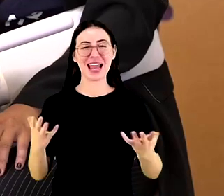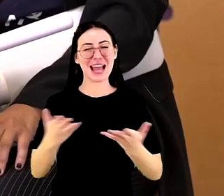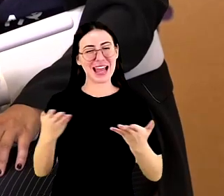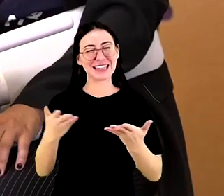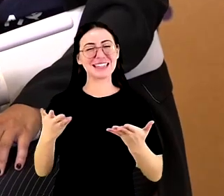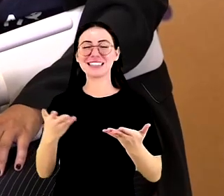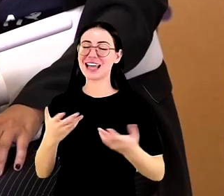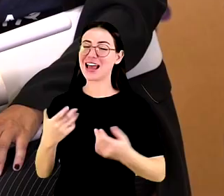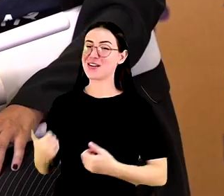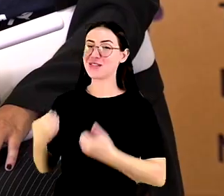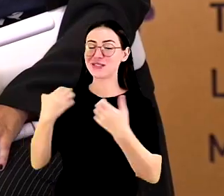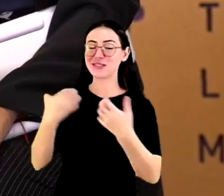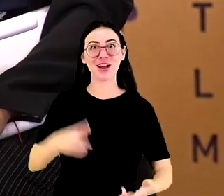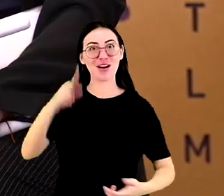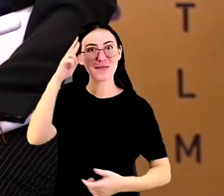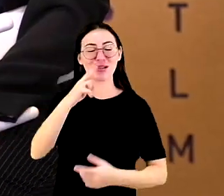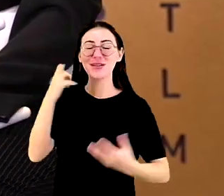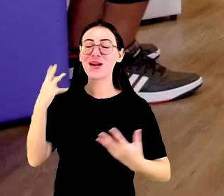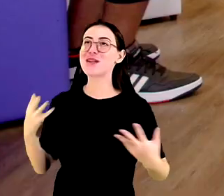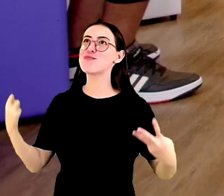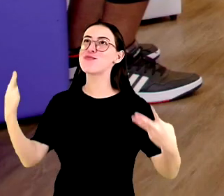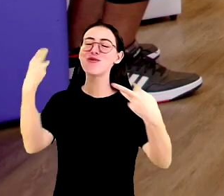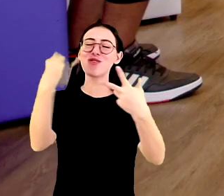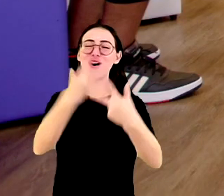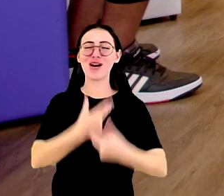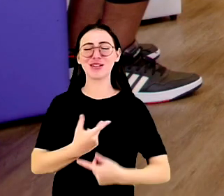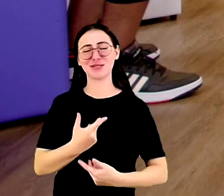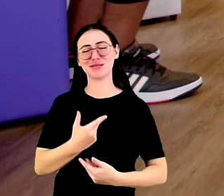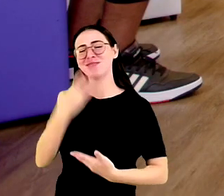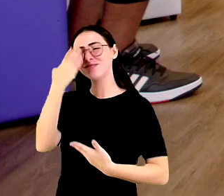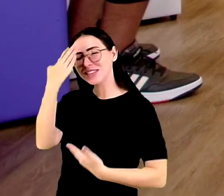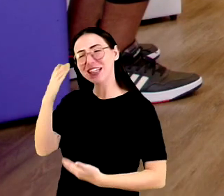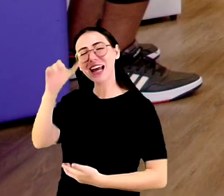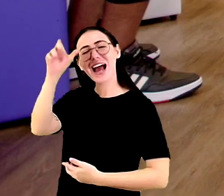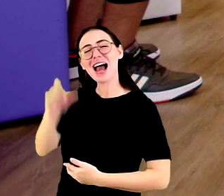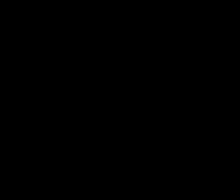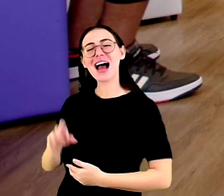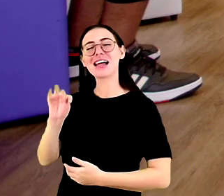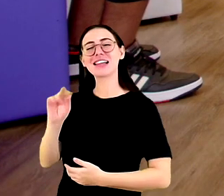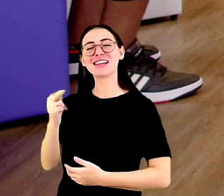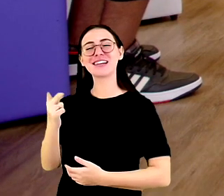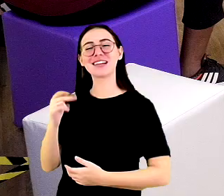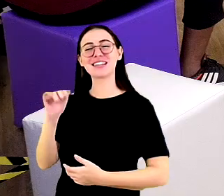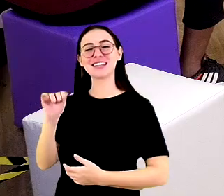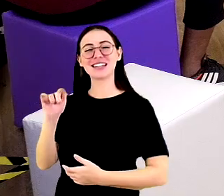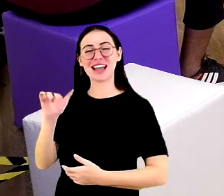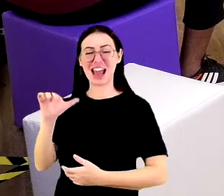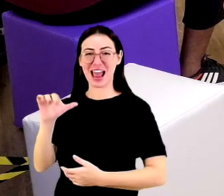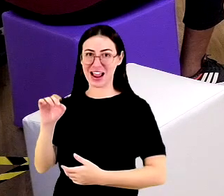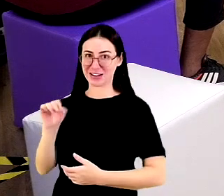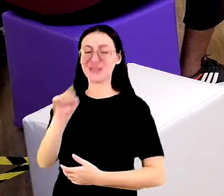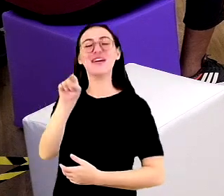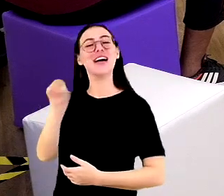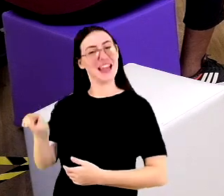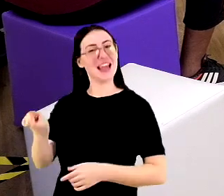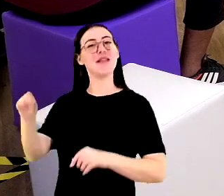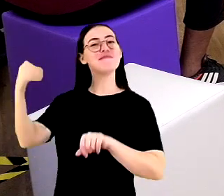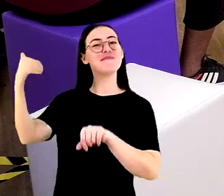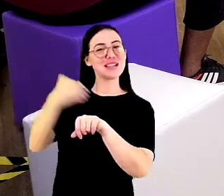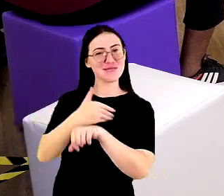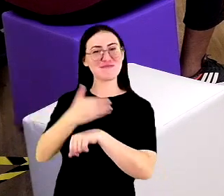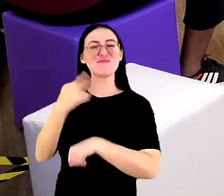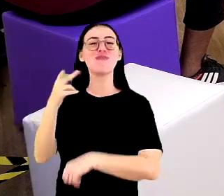história, então muito obrigada. A gente nasceu em 2018, eu saí de uma grande multinacional, tem